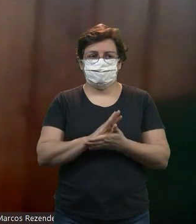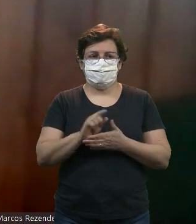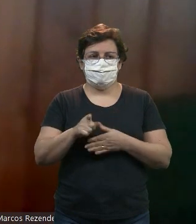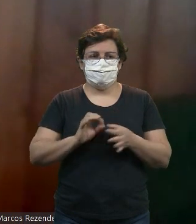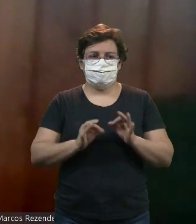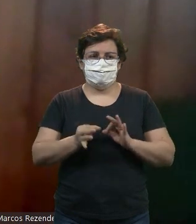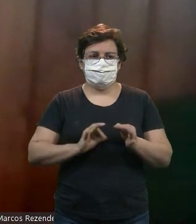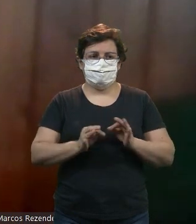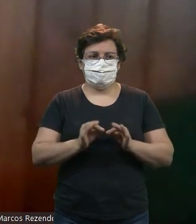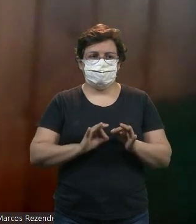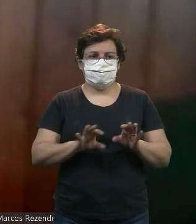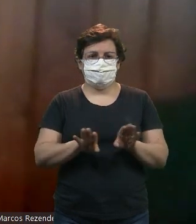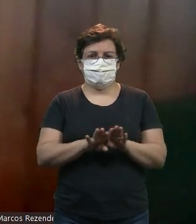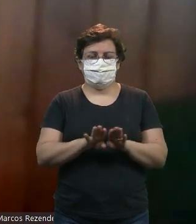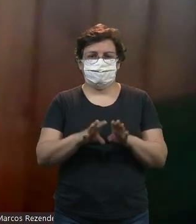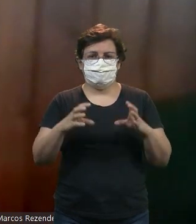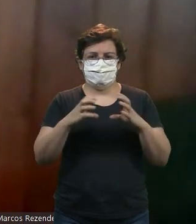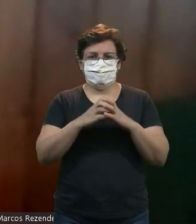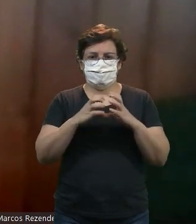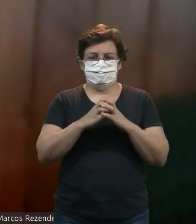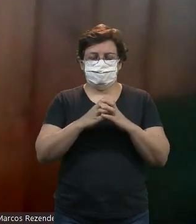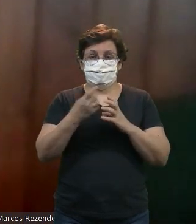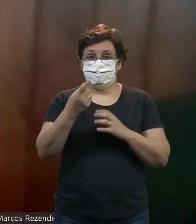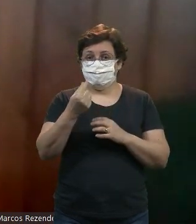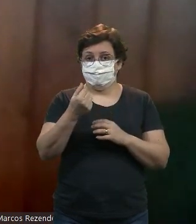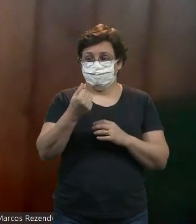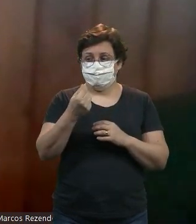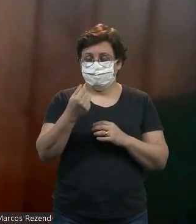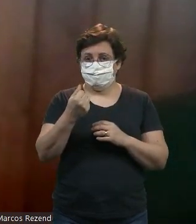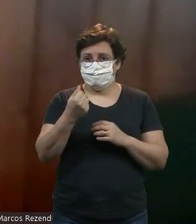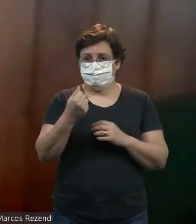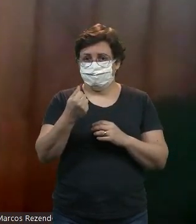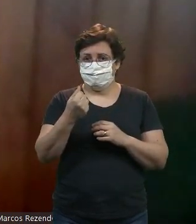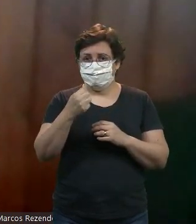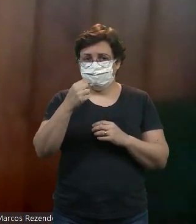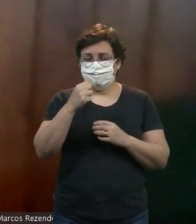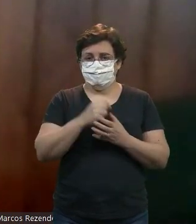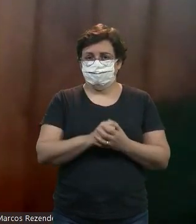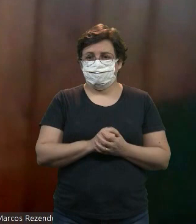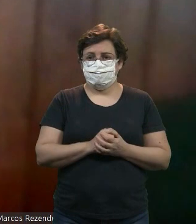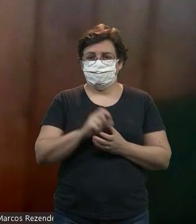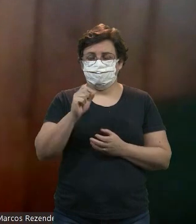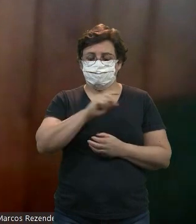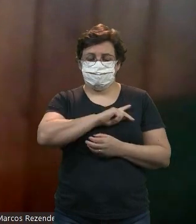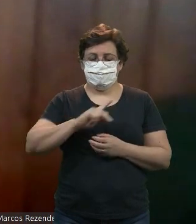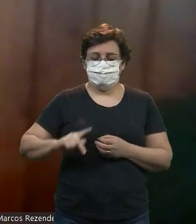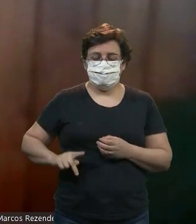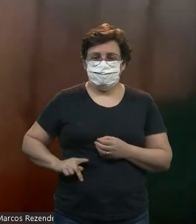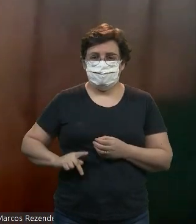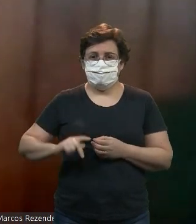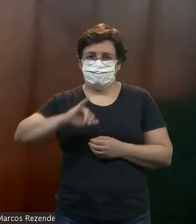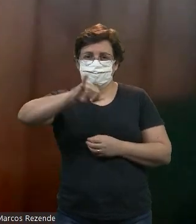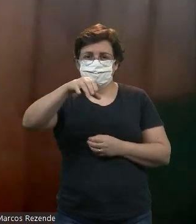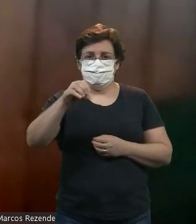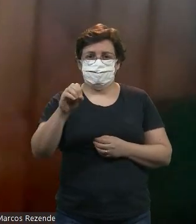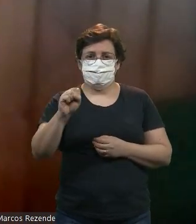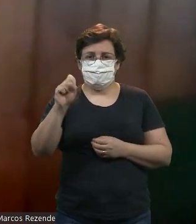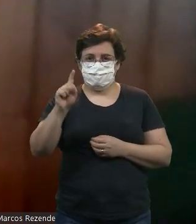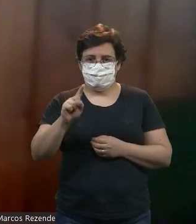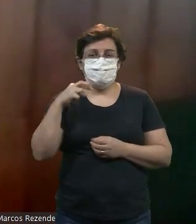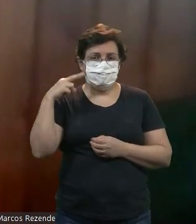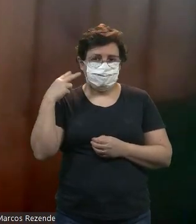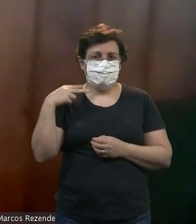desse projeto, bem como a Comissão de Finanças, presidida pelo vereador Zé Luiz Queiroz e